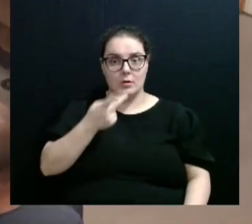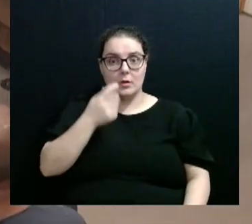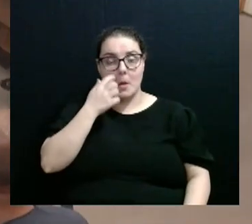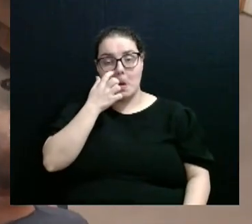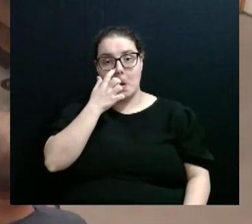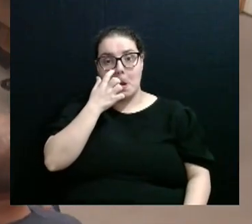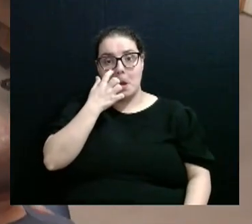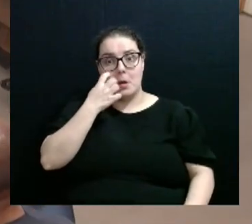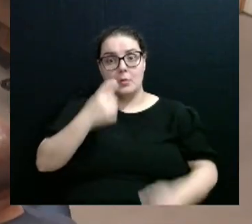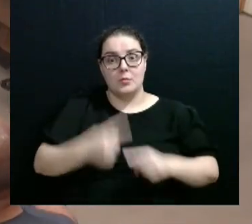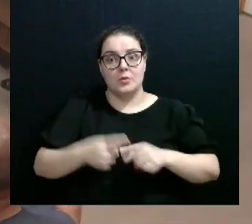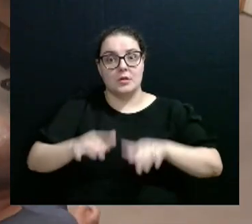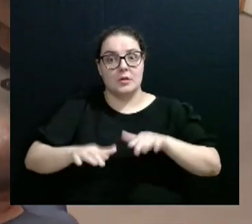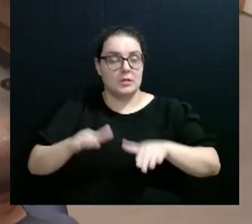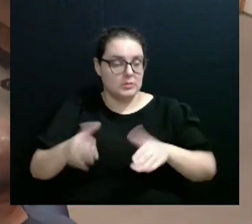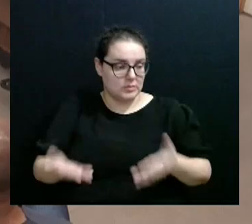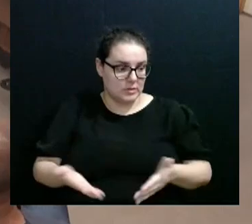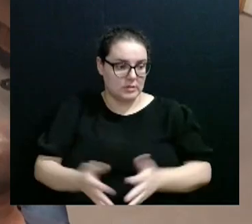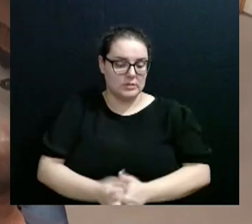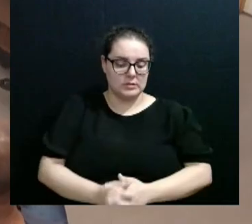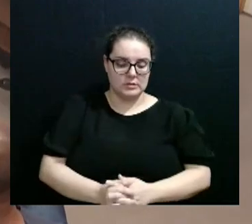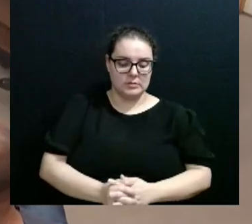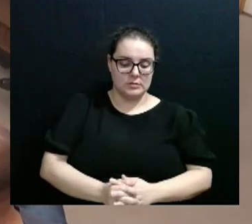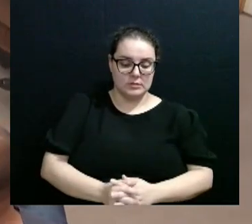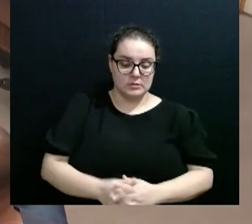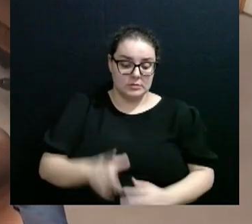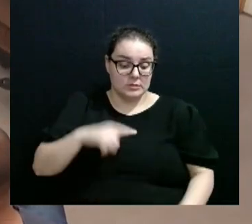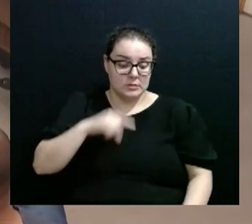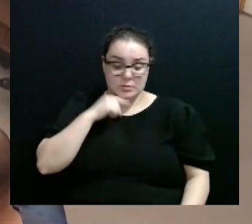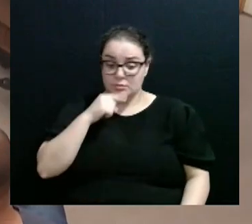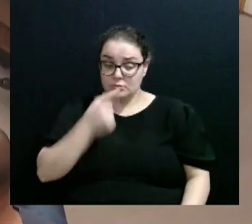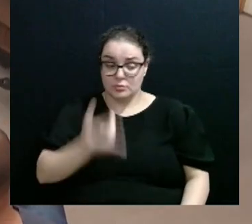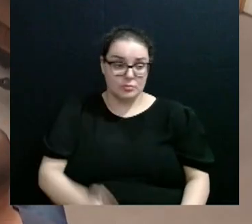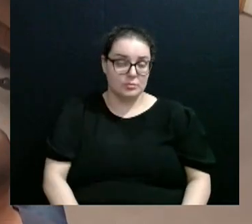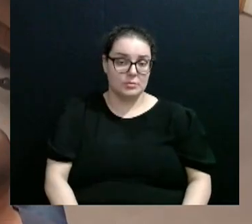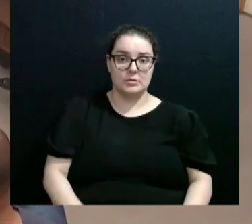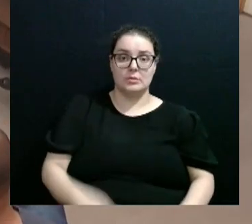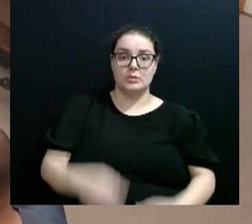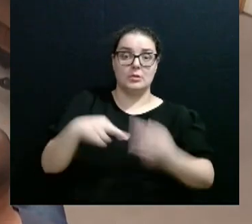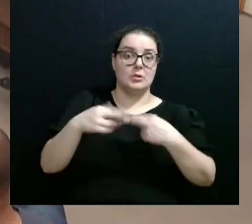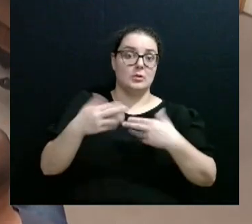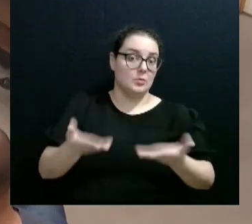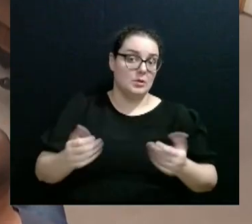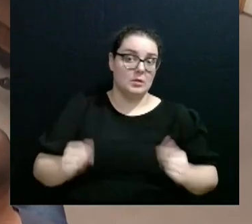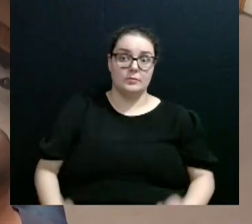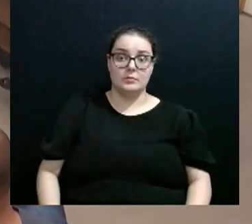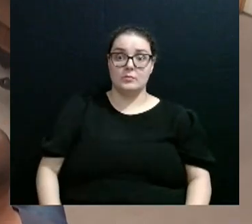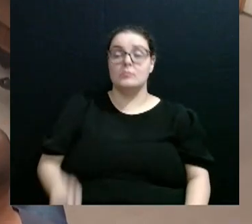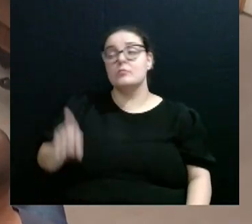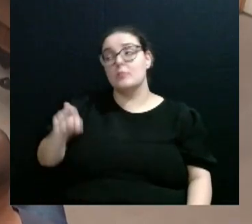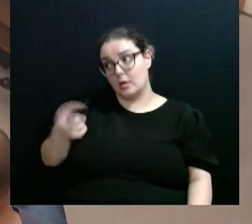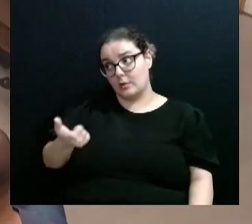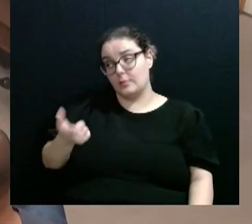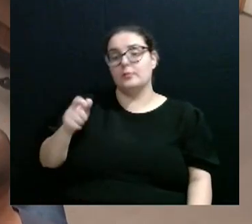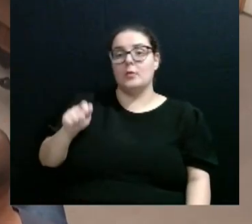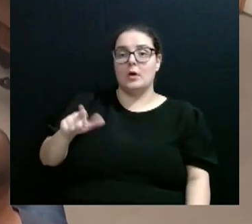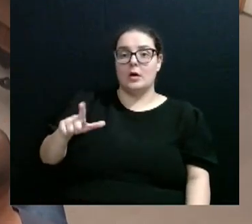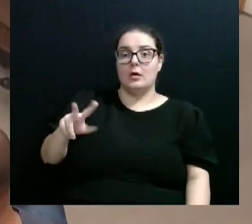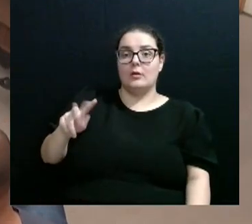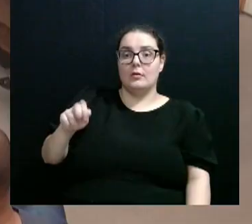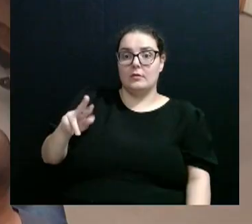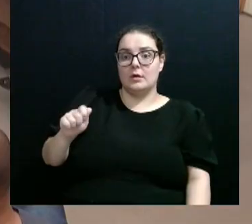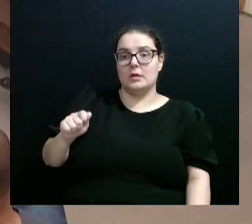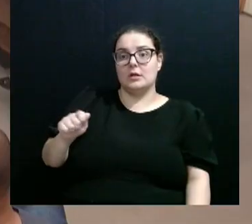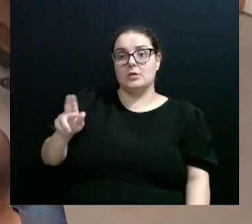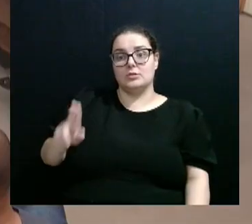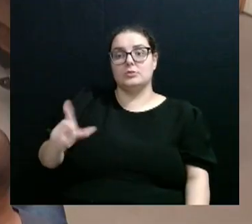muitas vezes, uma dúvida, né, a respeito disso. No seu alvará de uso tem lá as normas que